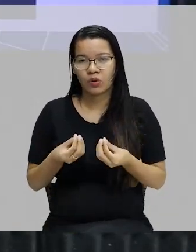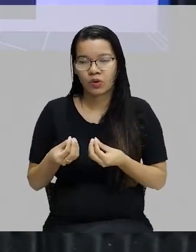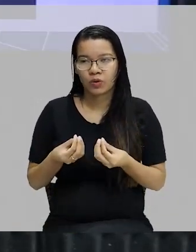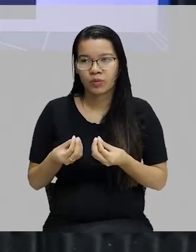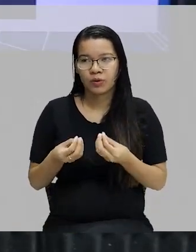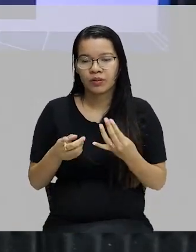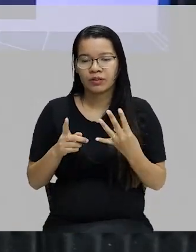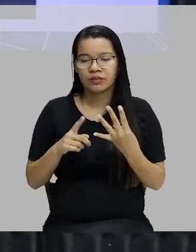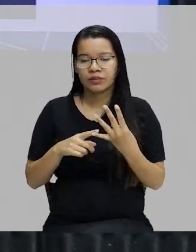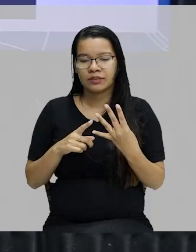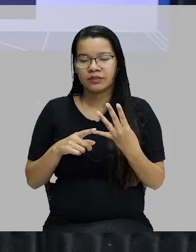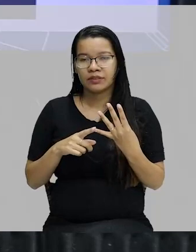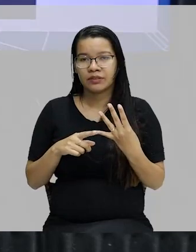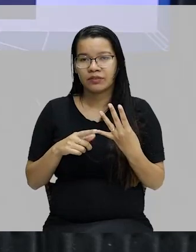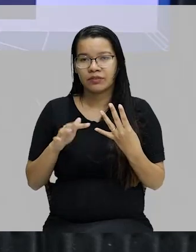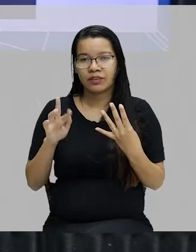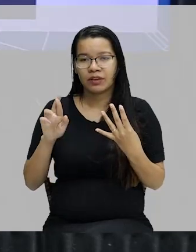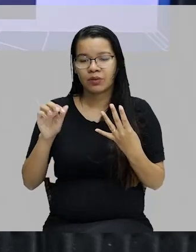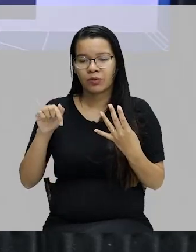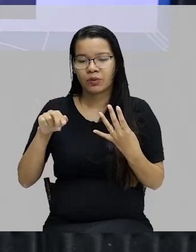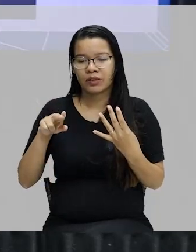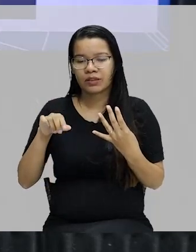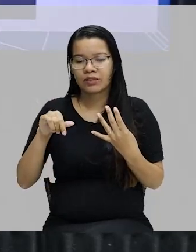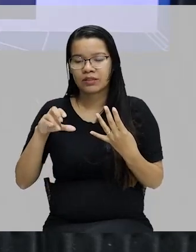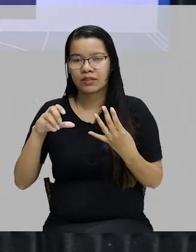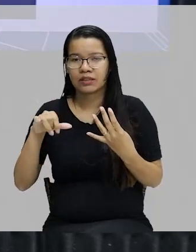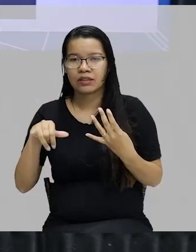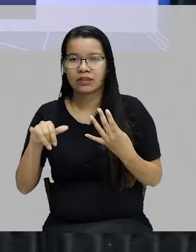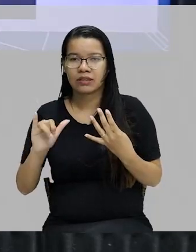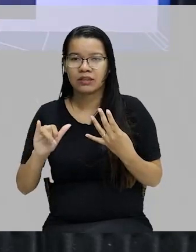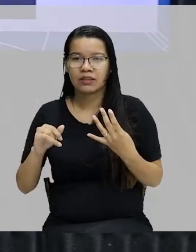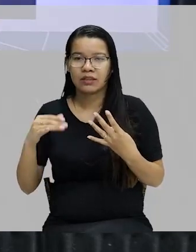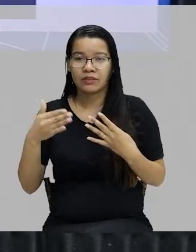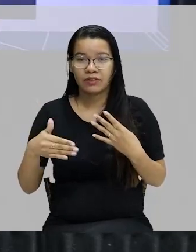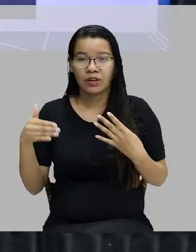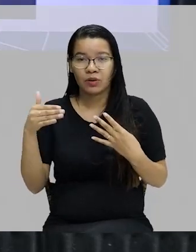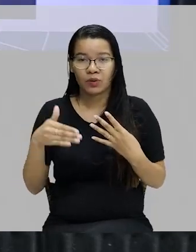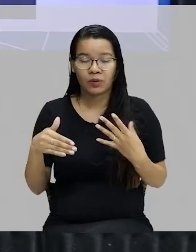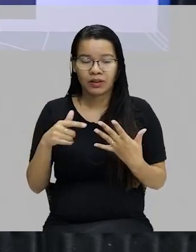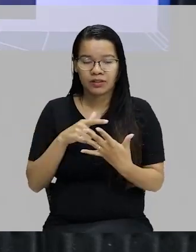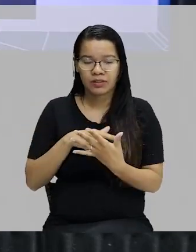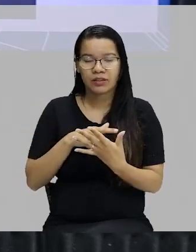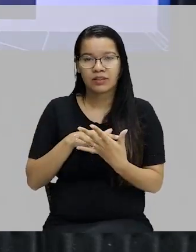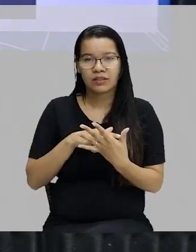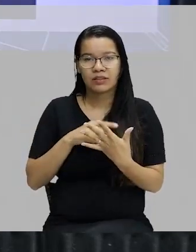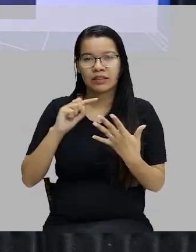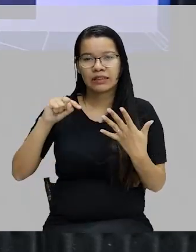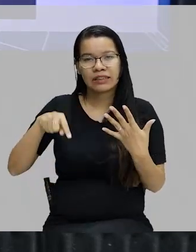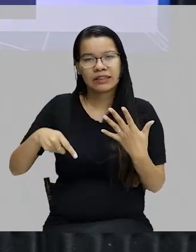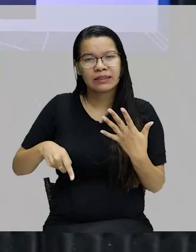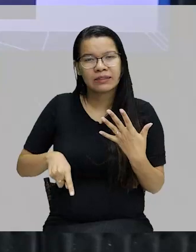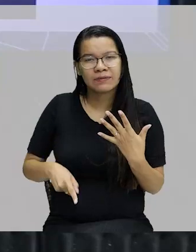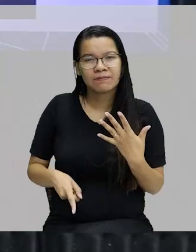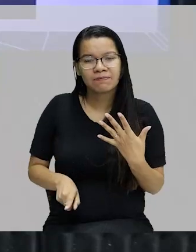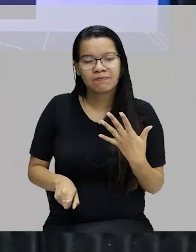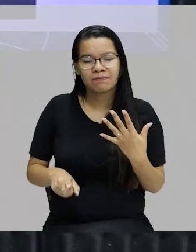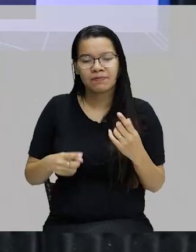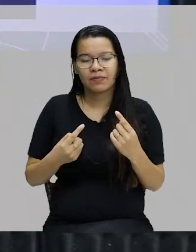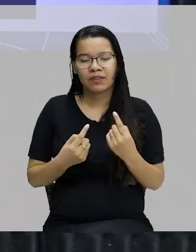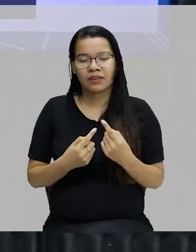nós chamamos em português, frequency, advérbios de frequência, intensity, advérbios de